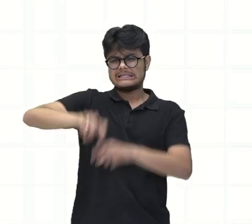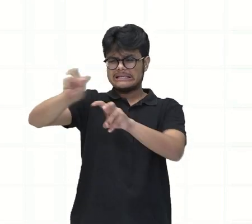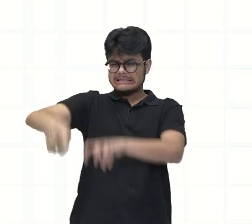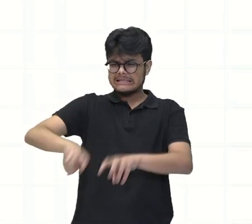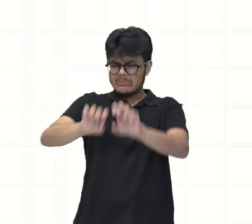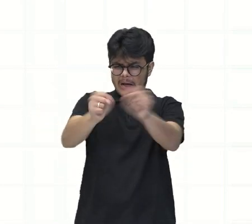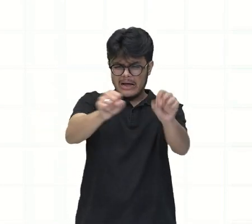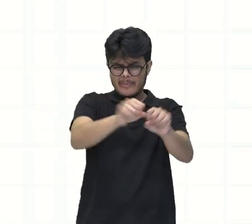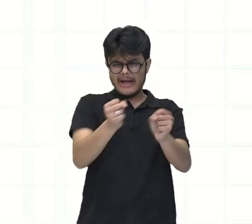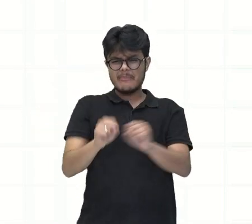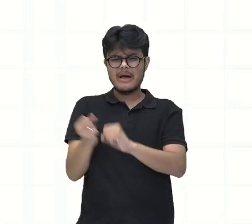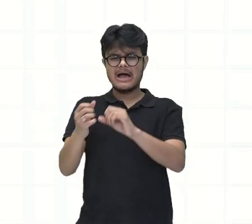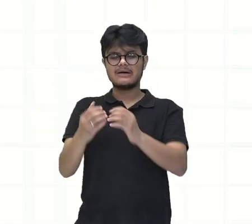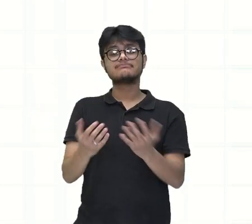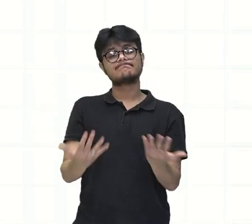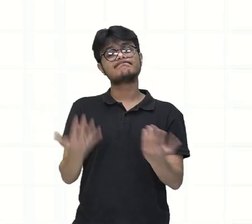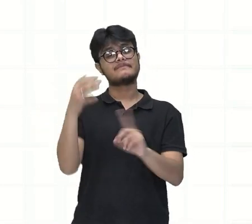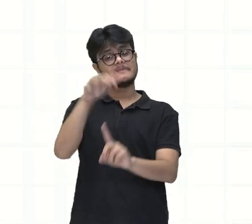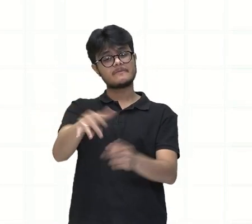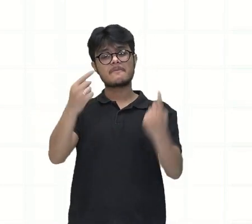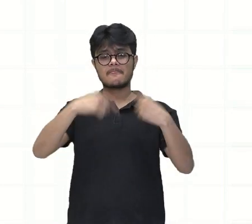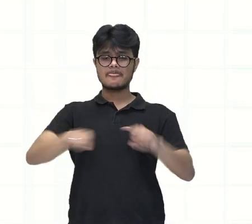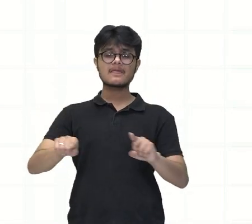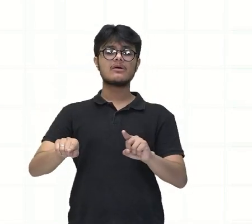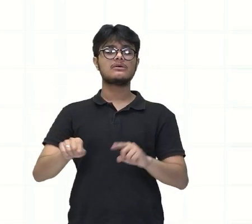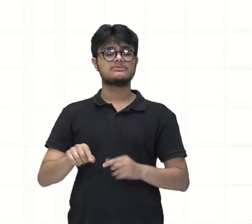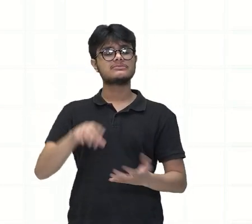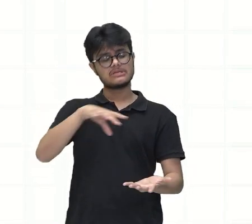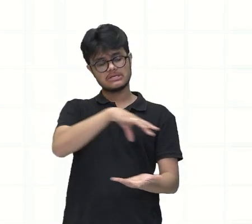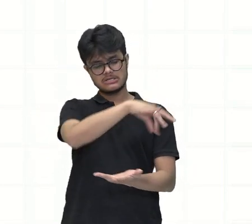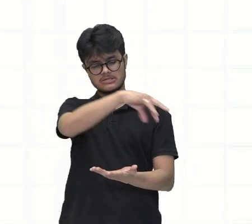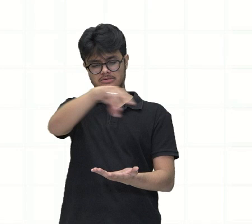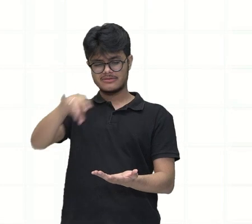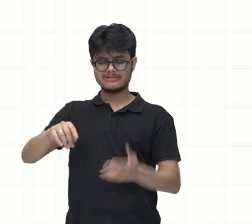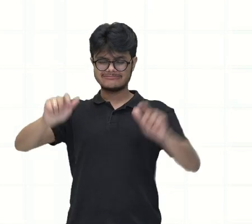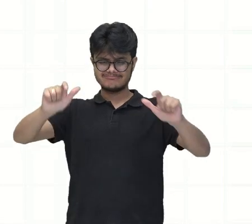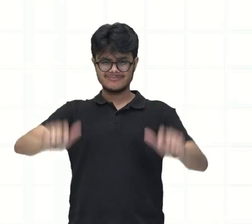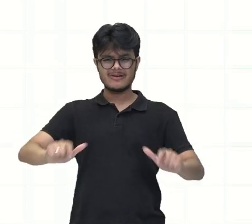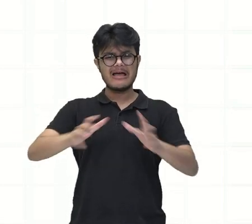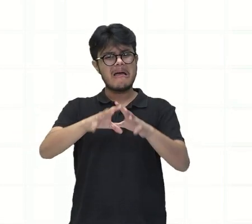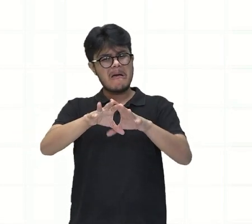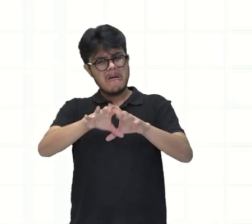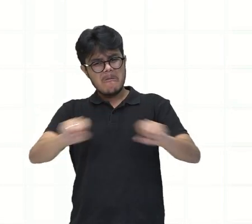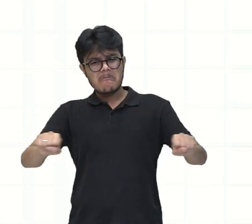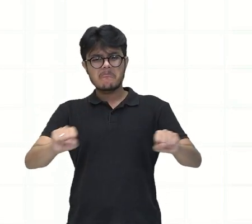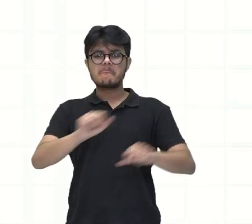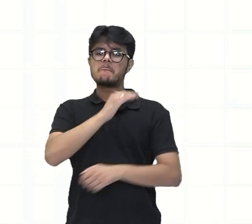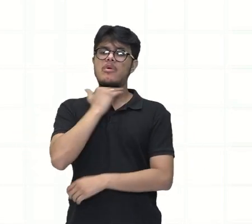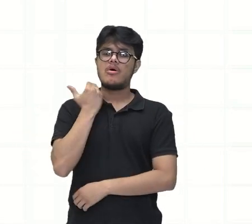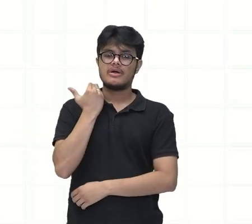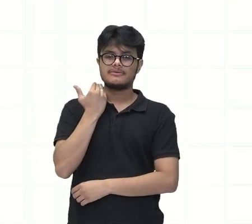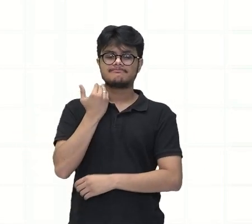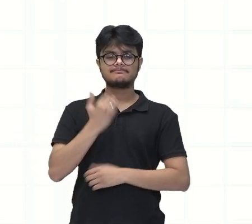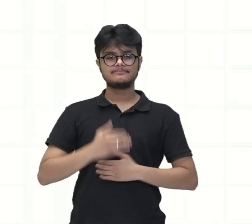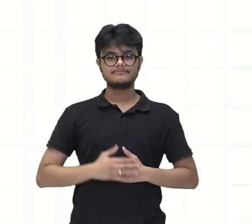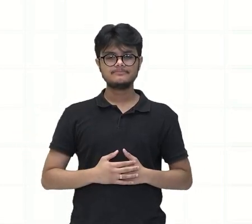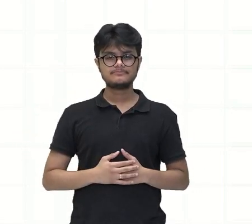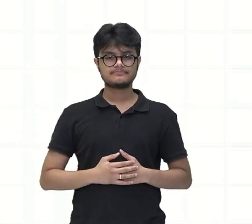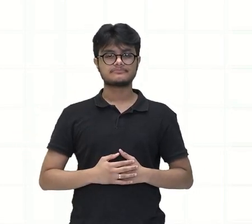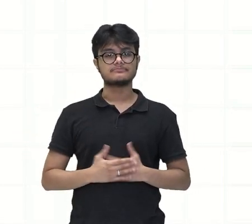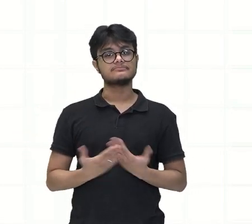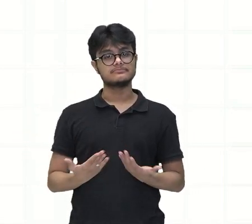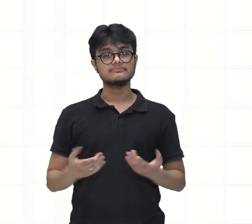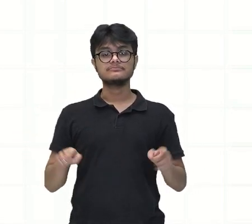ali também na agricultura, nas plantações de larga escala. Então, os padrões climáticos influenciam o crescimento